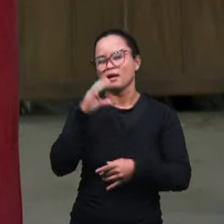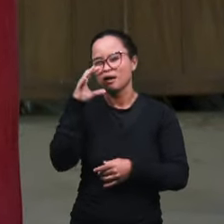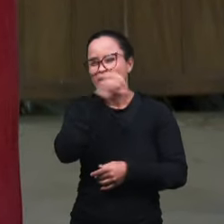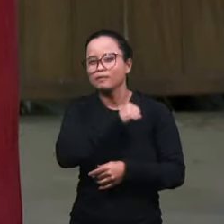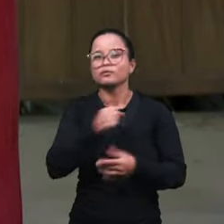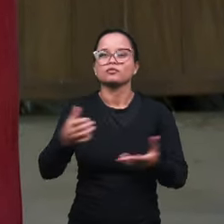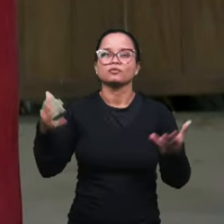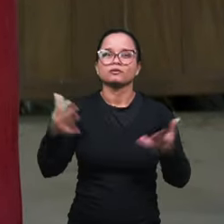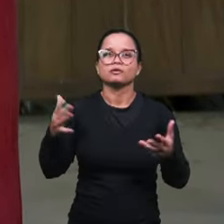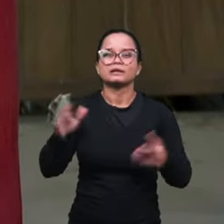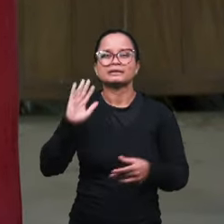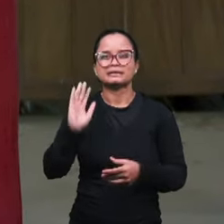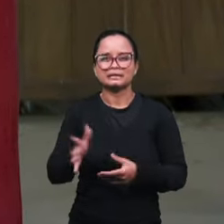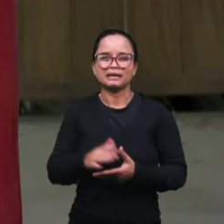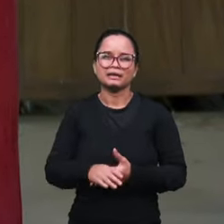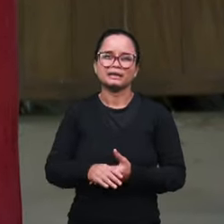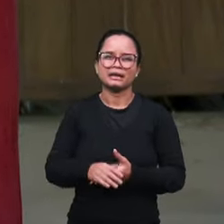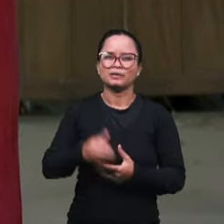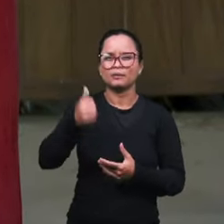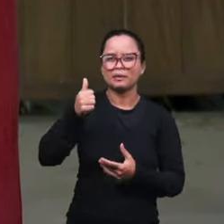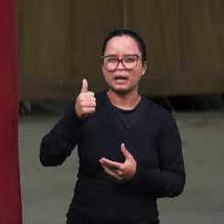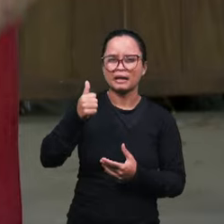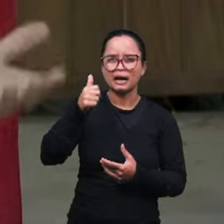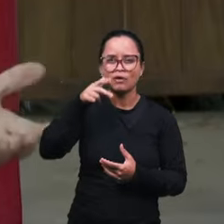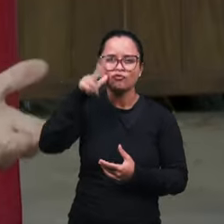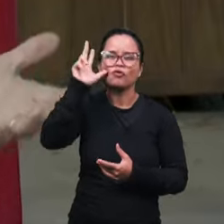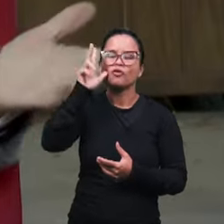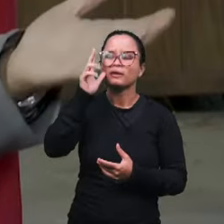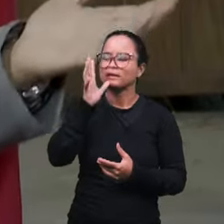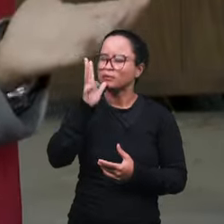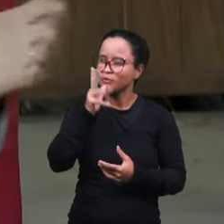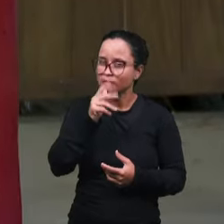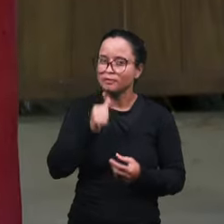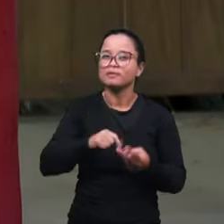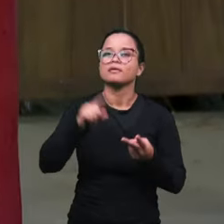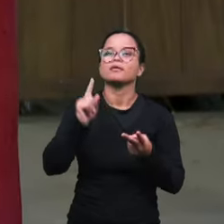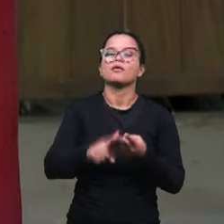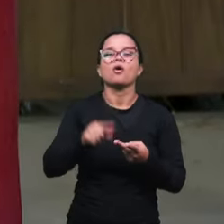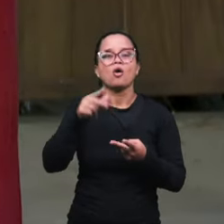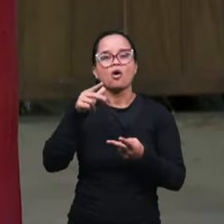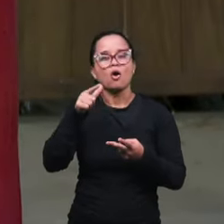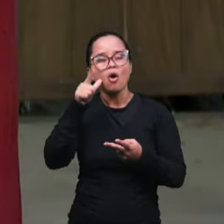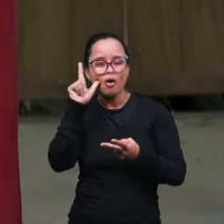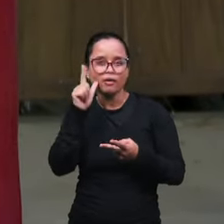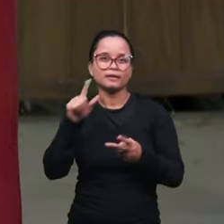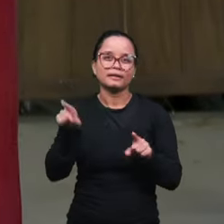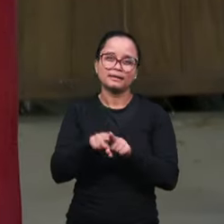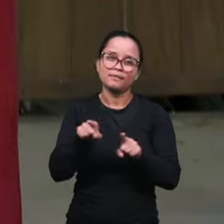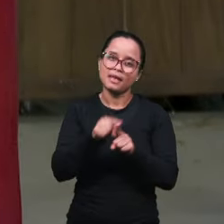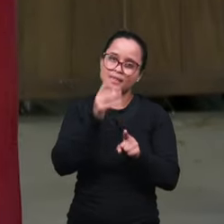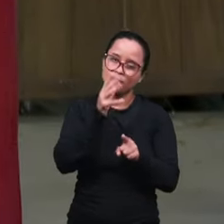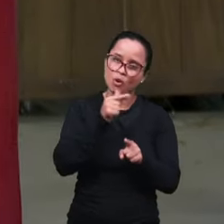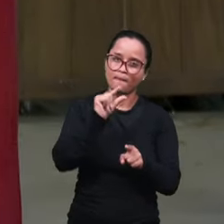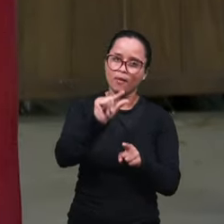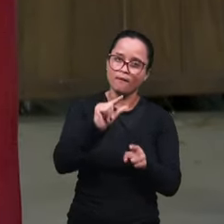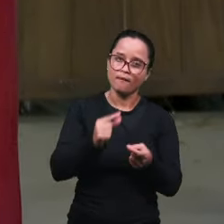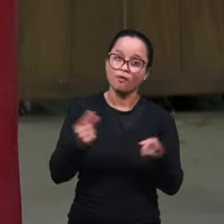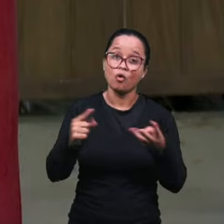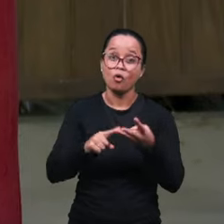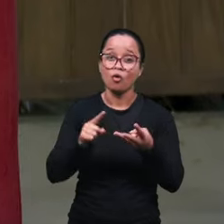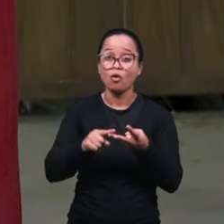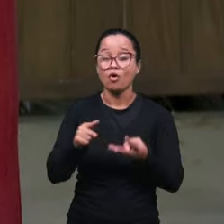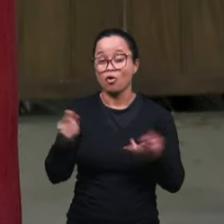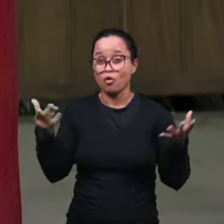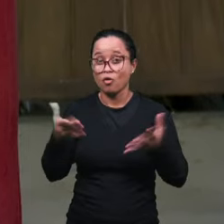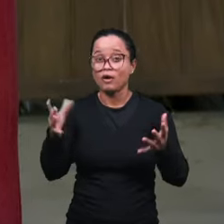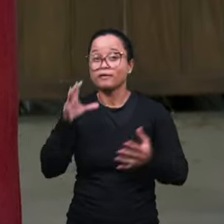curta, né? Nós tivemos uma mais longa no primeiro dia, outra também um pouco longa ontem, mas a nossa hoje vai ser um pouco mais curta para tocar